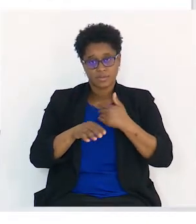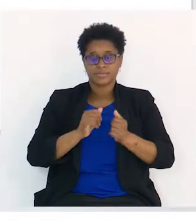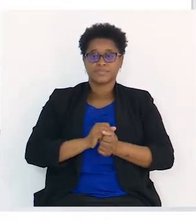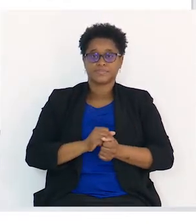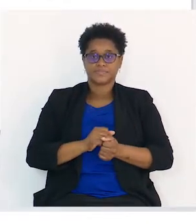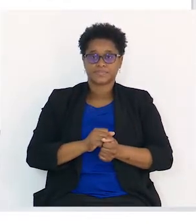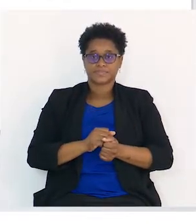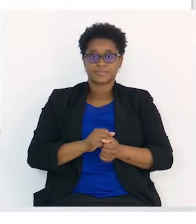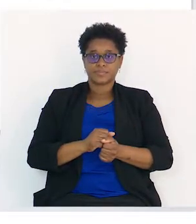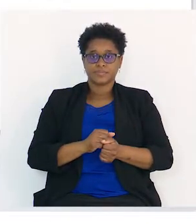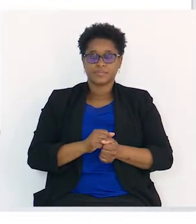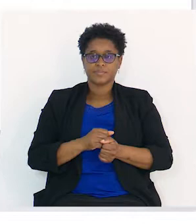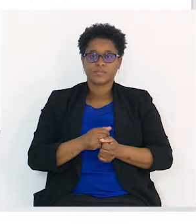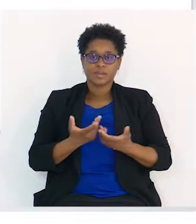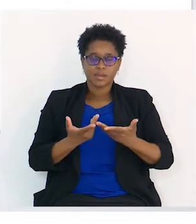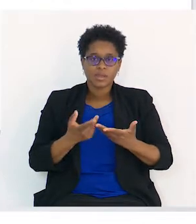Temos agora uma